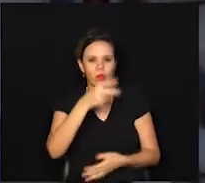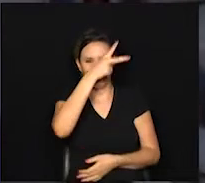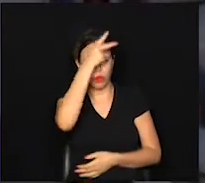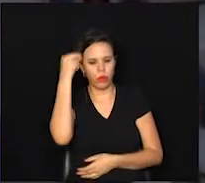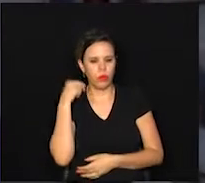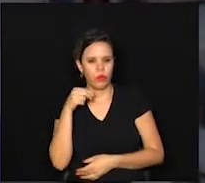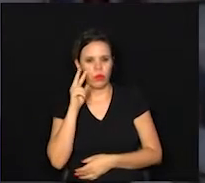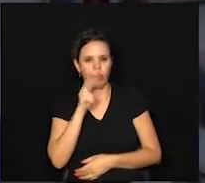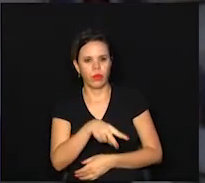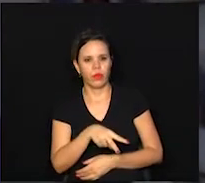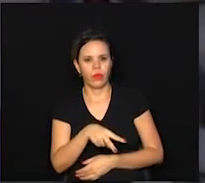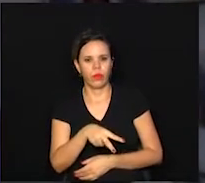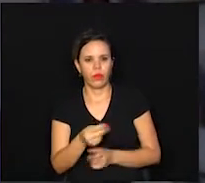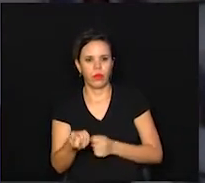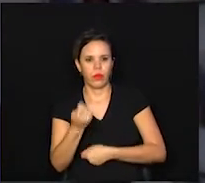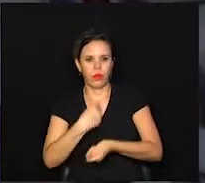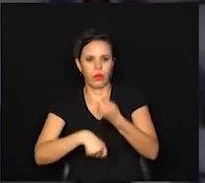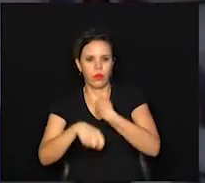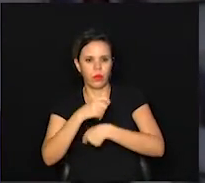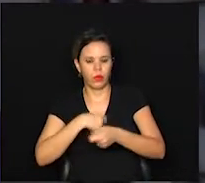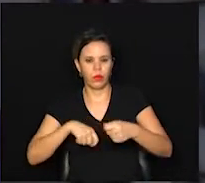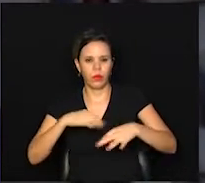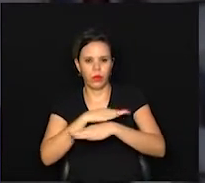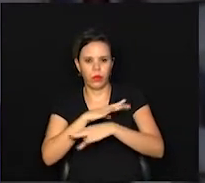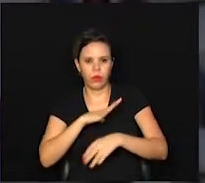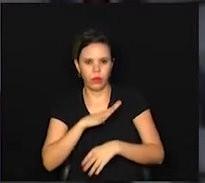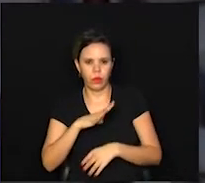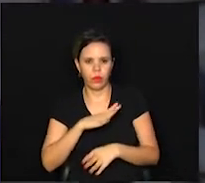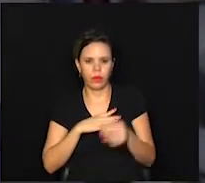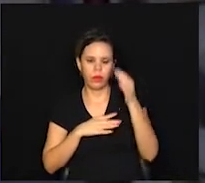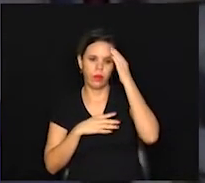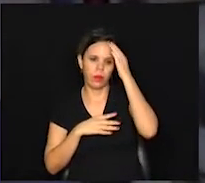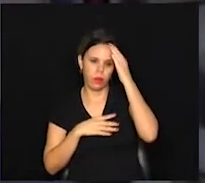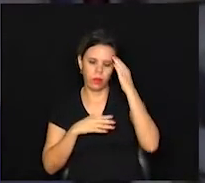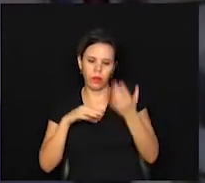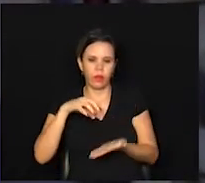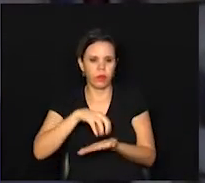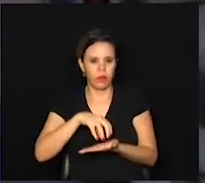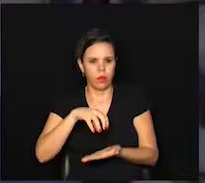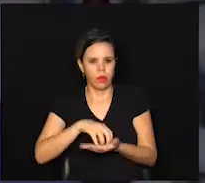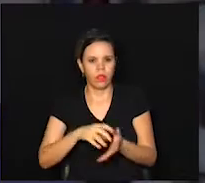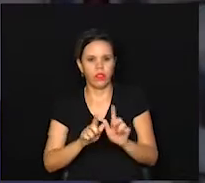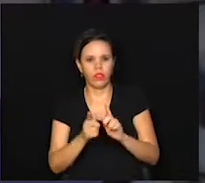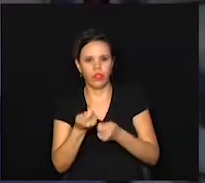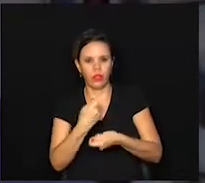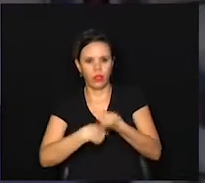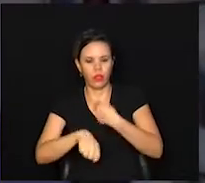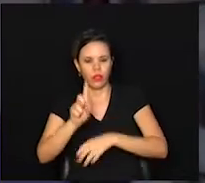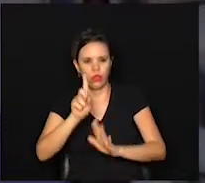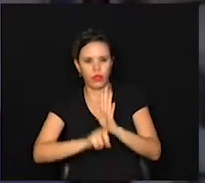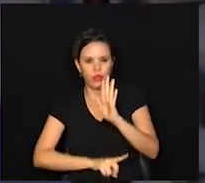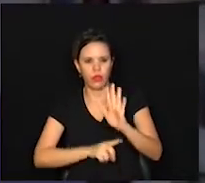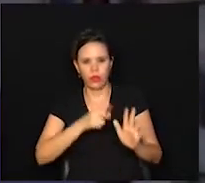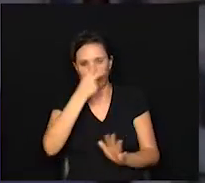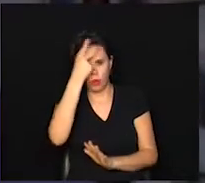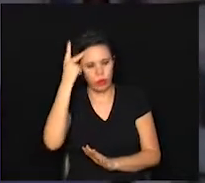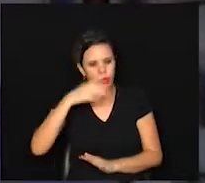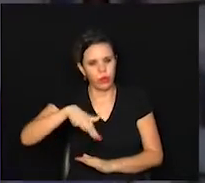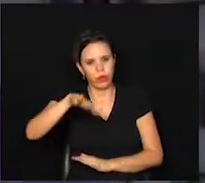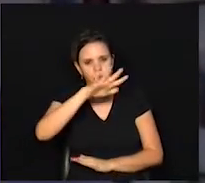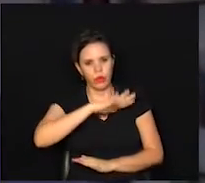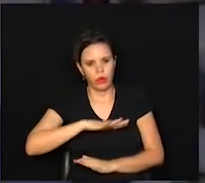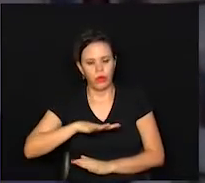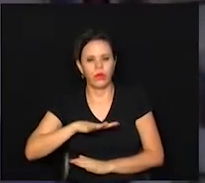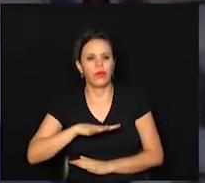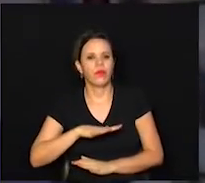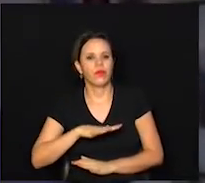a ver a administração de uma cidade como o centro da sua gestão, os direitos das pessoas, a